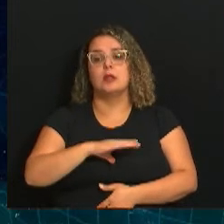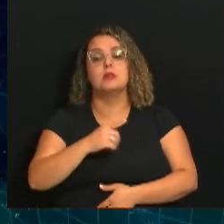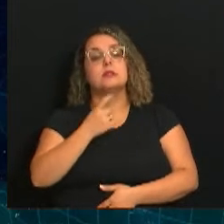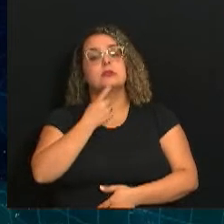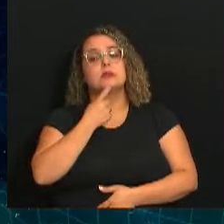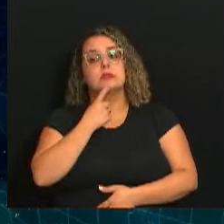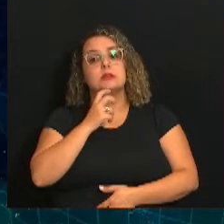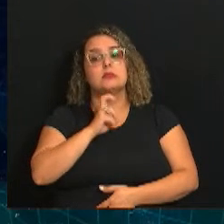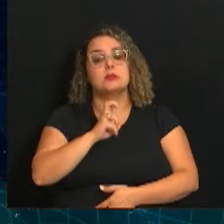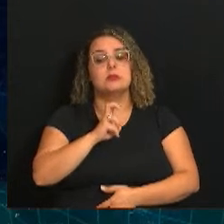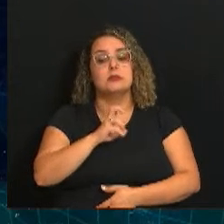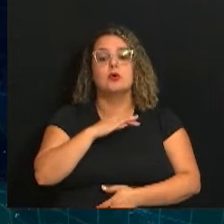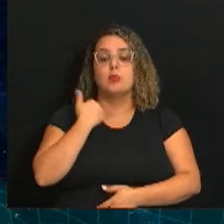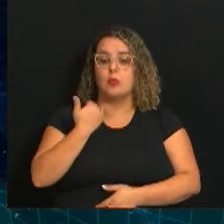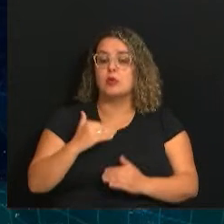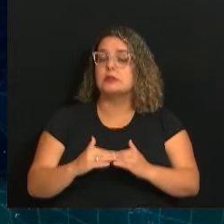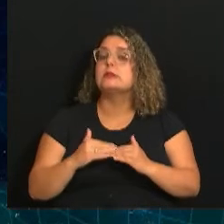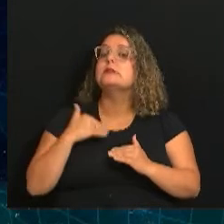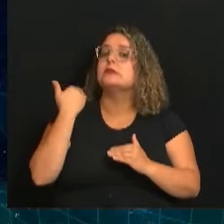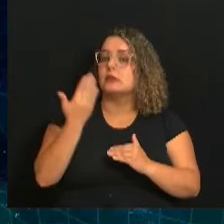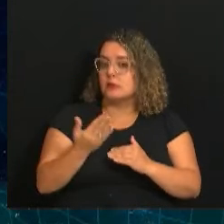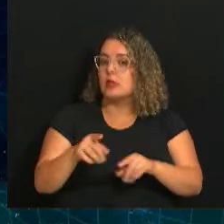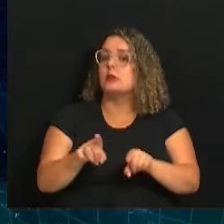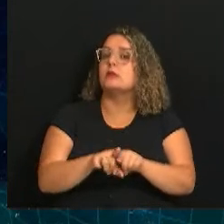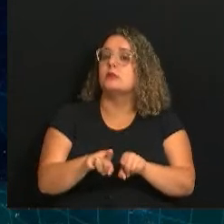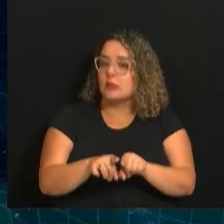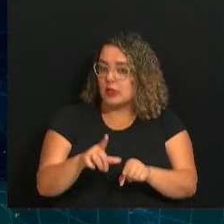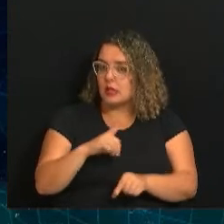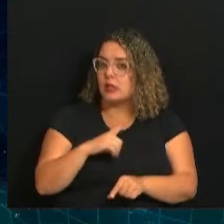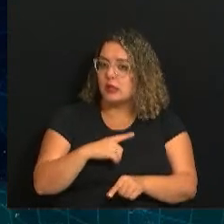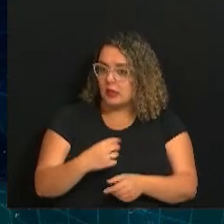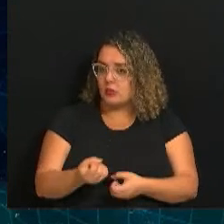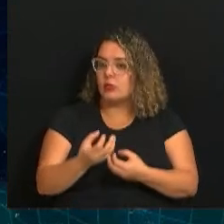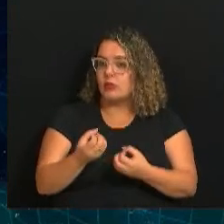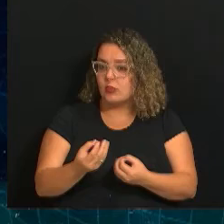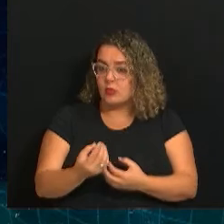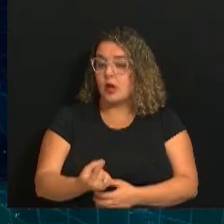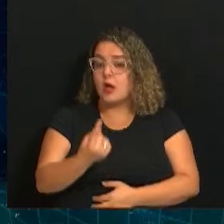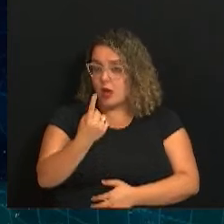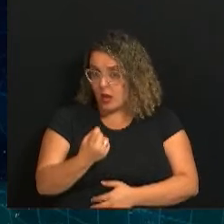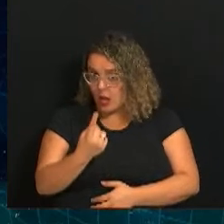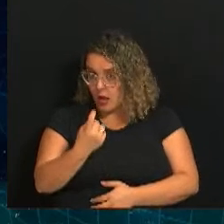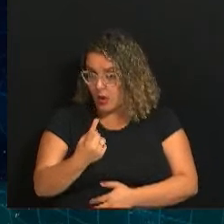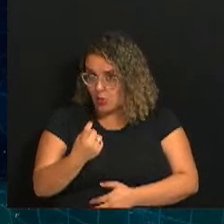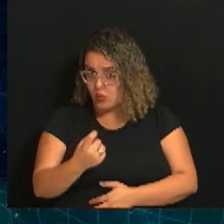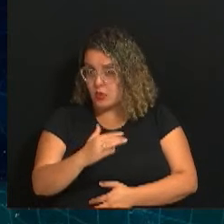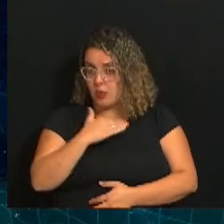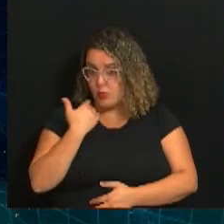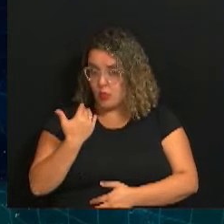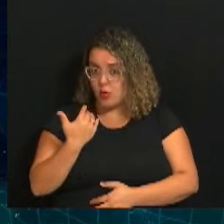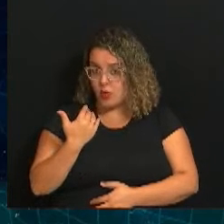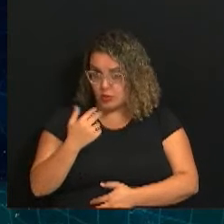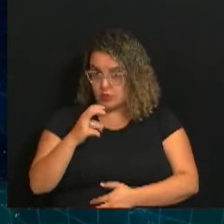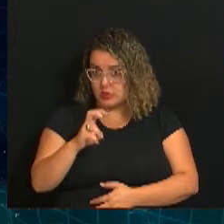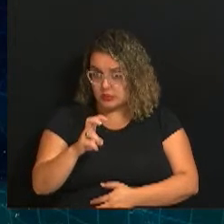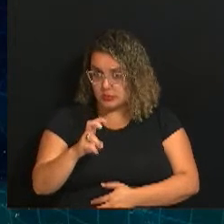23.511, Valinhos 23.088, Paulínia 22.582, um pouco abaixo Vinhedo